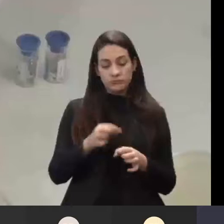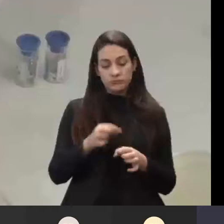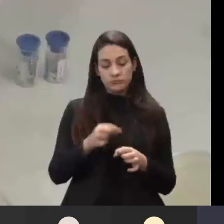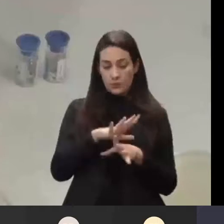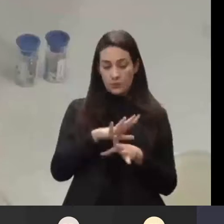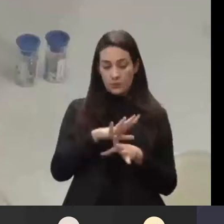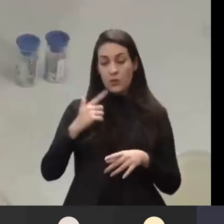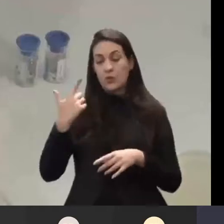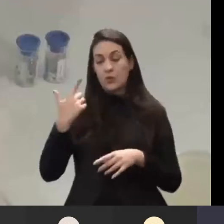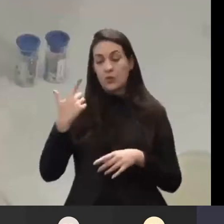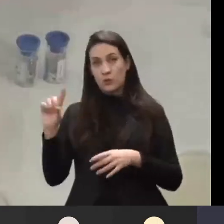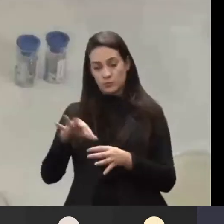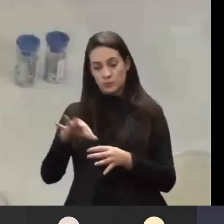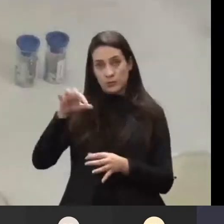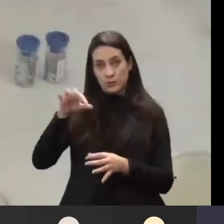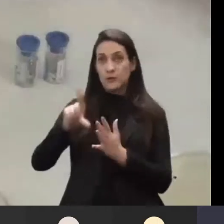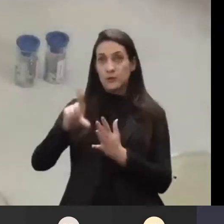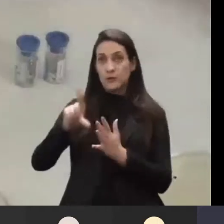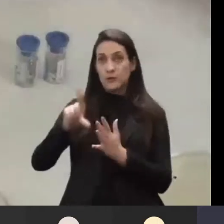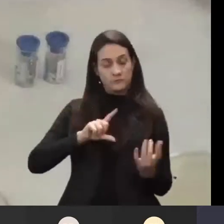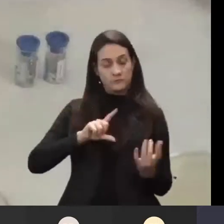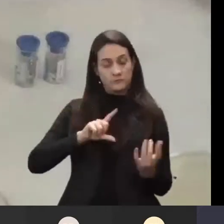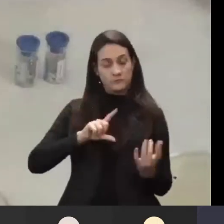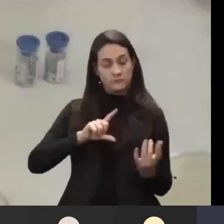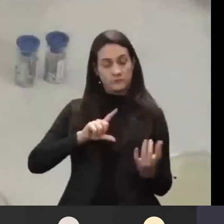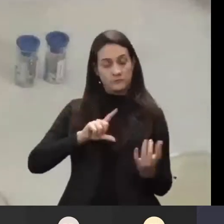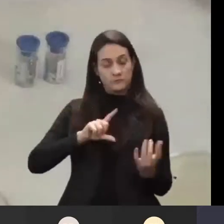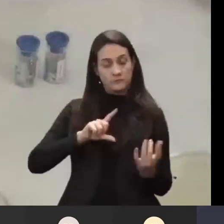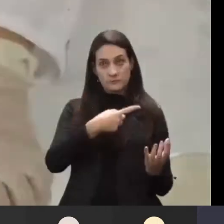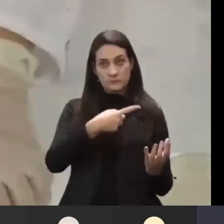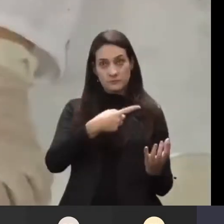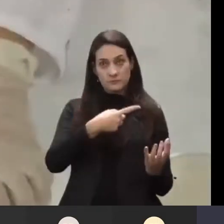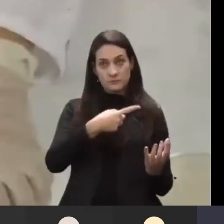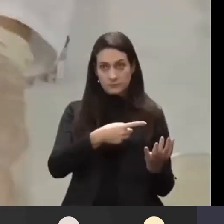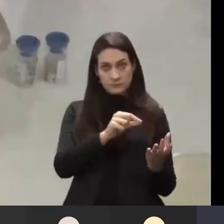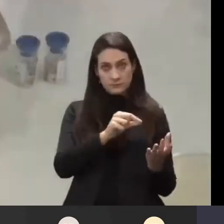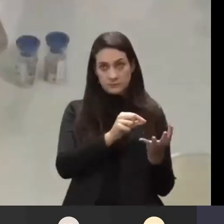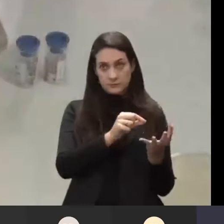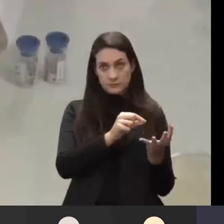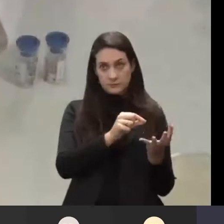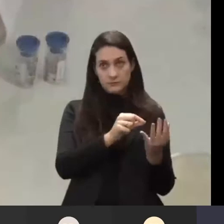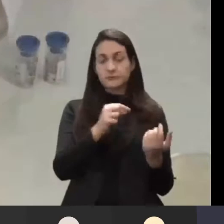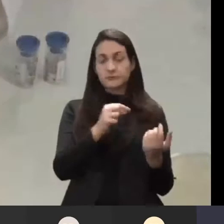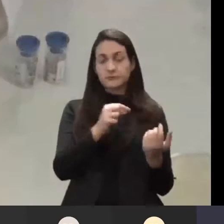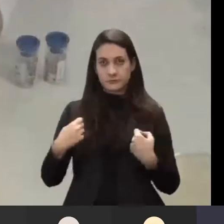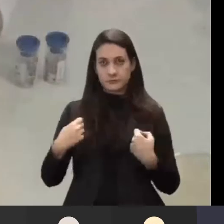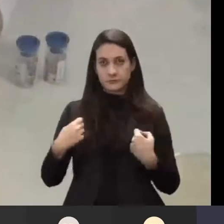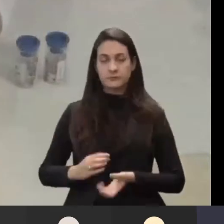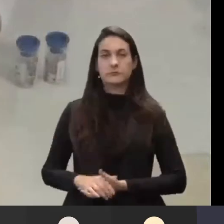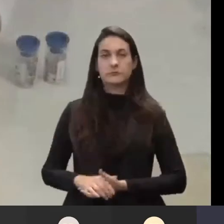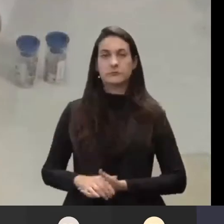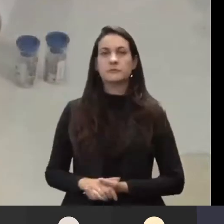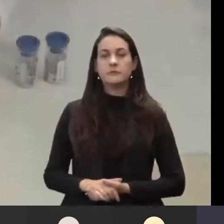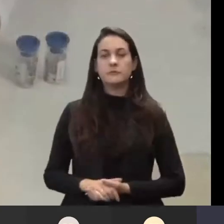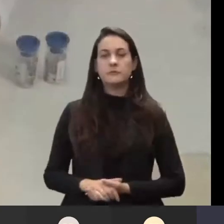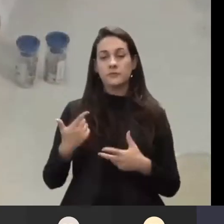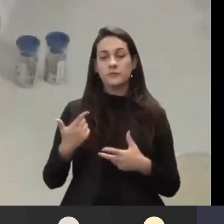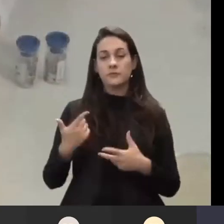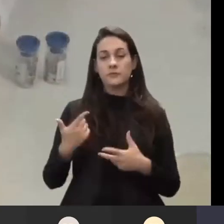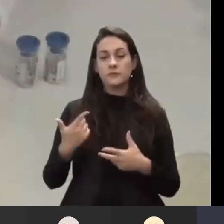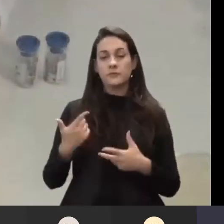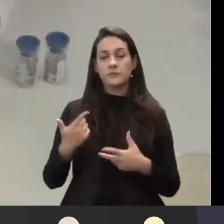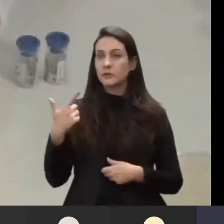às vezes você encosta a pinça lá na plaquinha. E essa plaquinha tem inóculo, tem bactéria. Então, você está